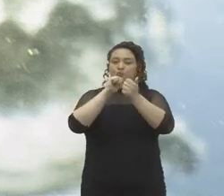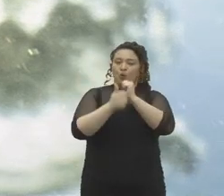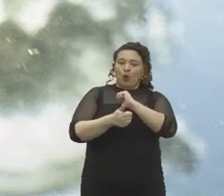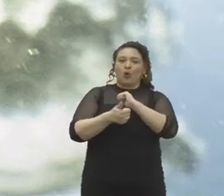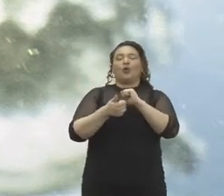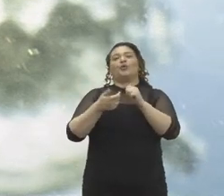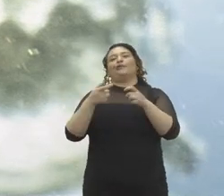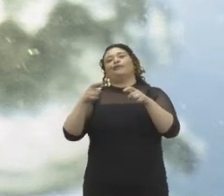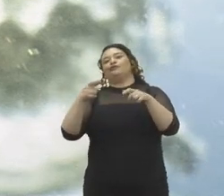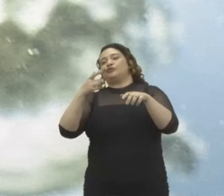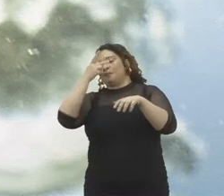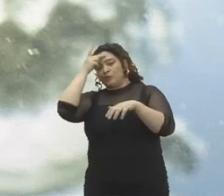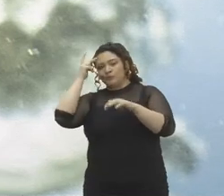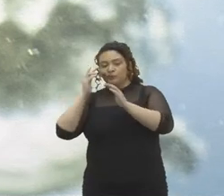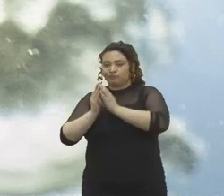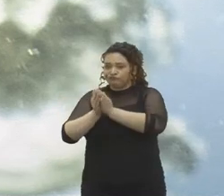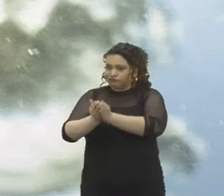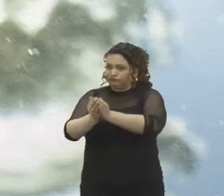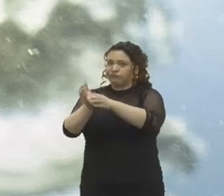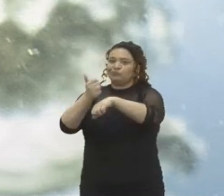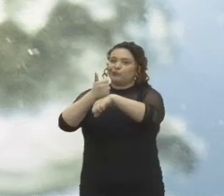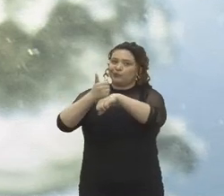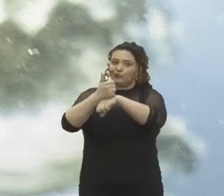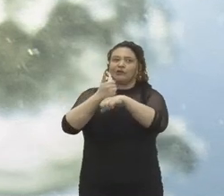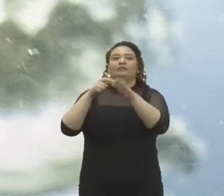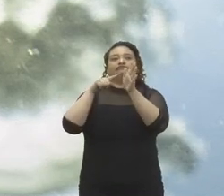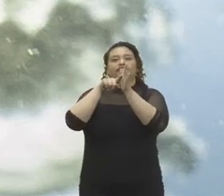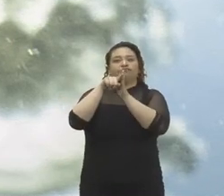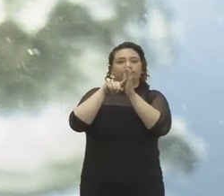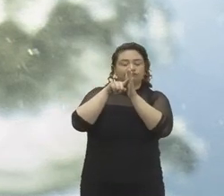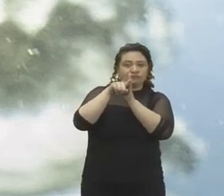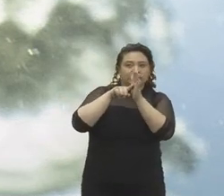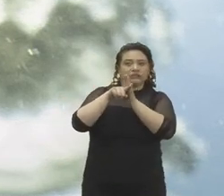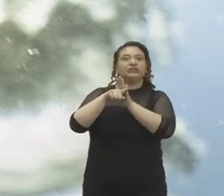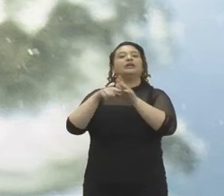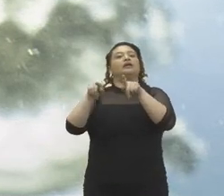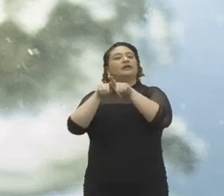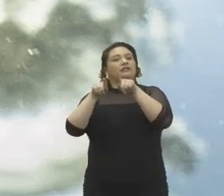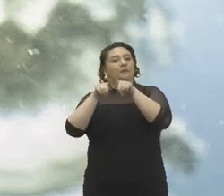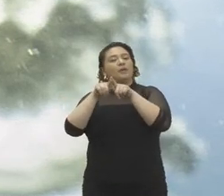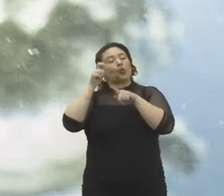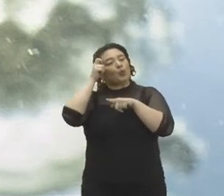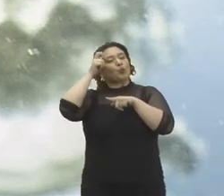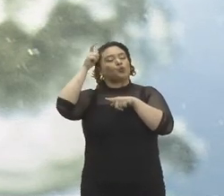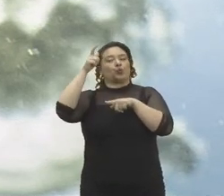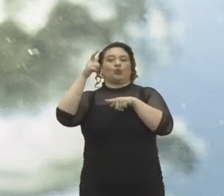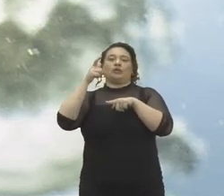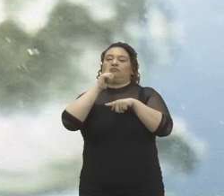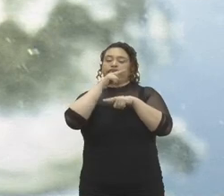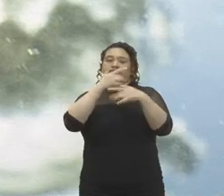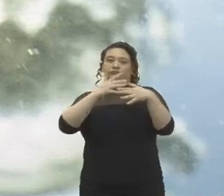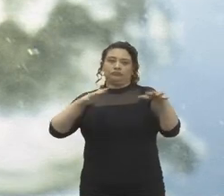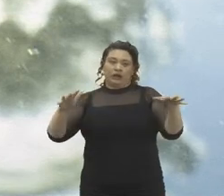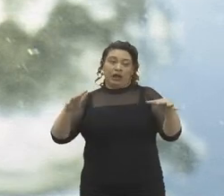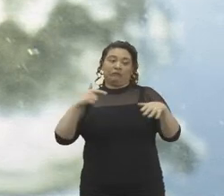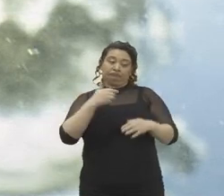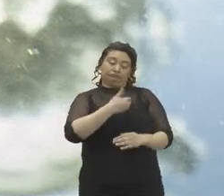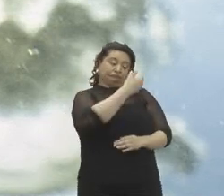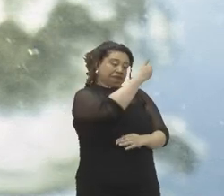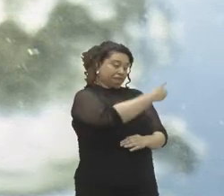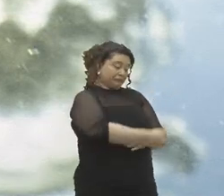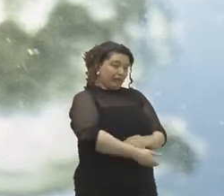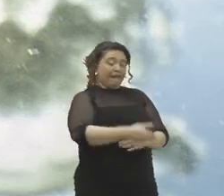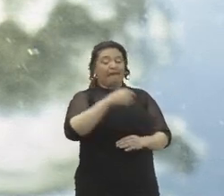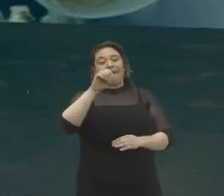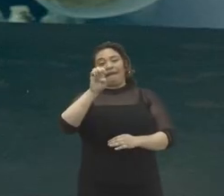Náuticos pesquisadores divulgadores do Mar e da cultura Oceânica está ao meu lado Ernesto